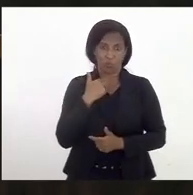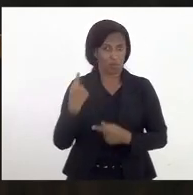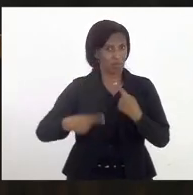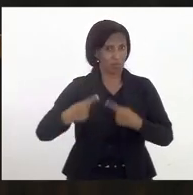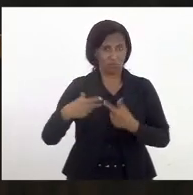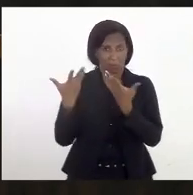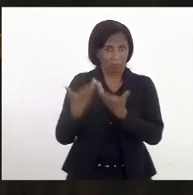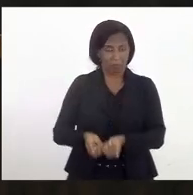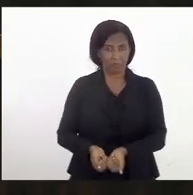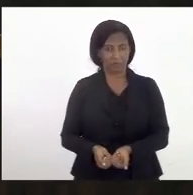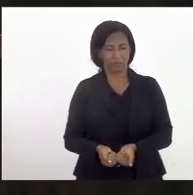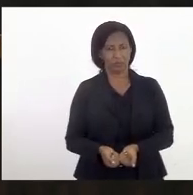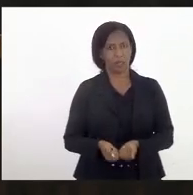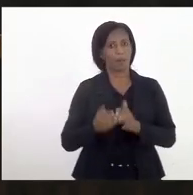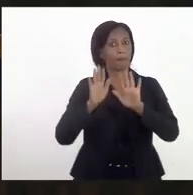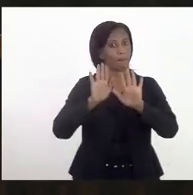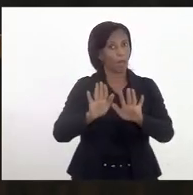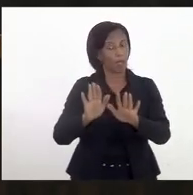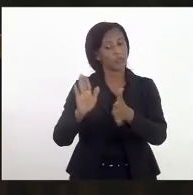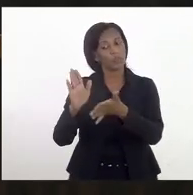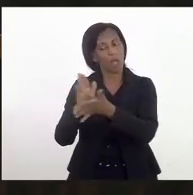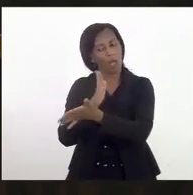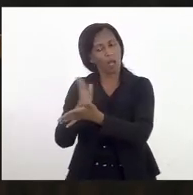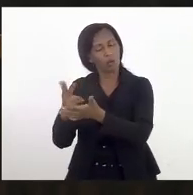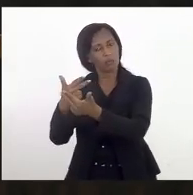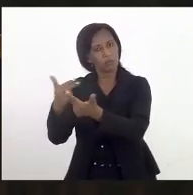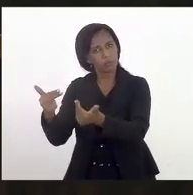Mas algumas elas são injustas